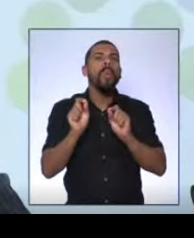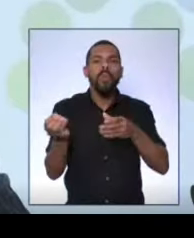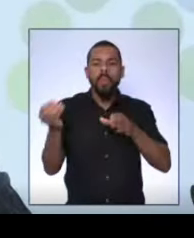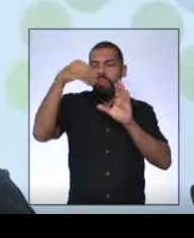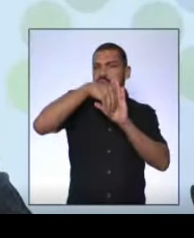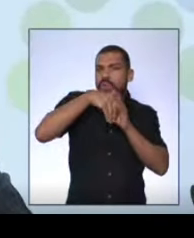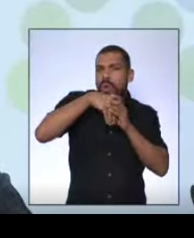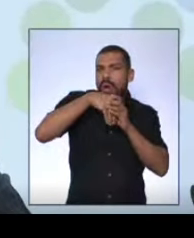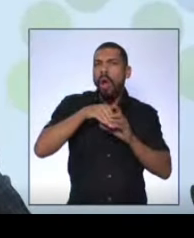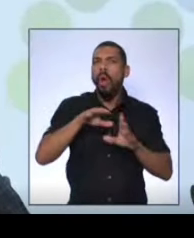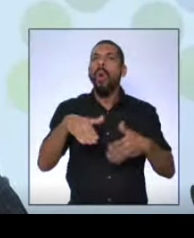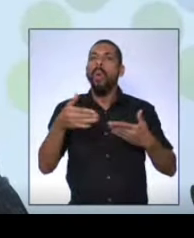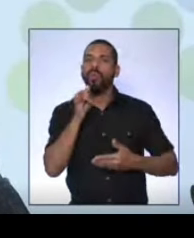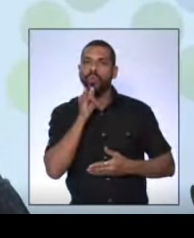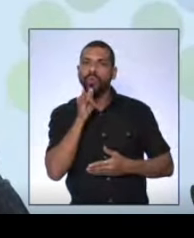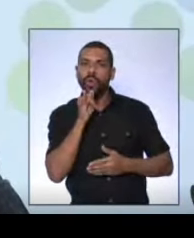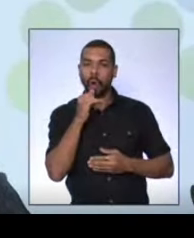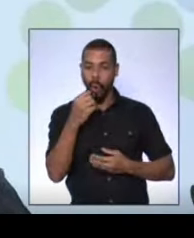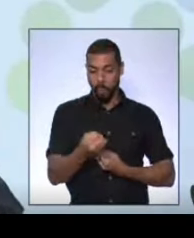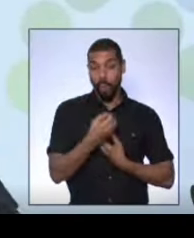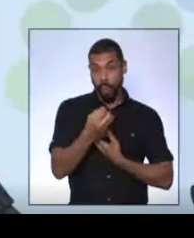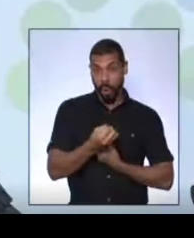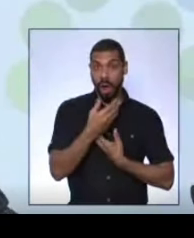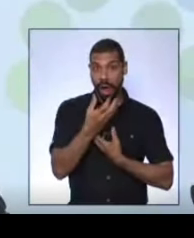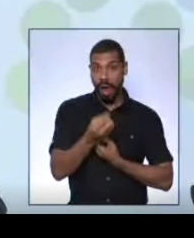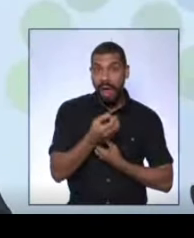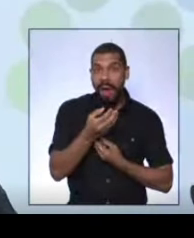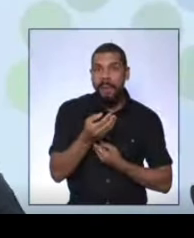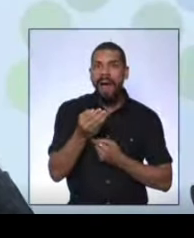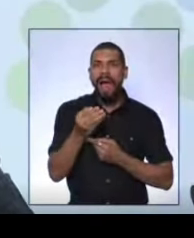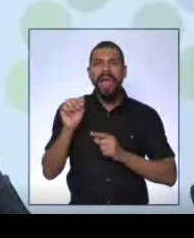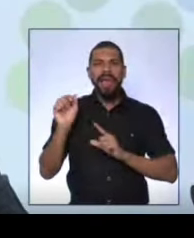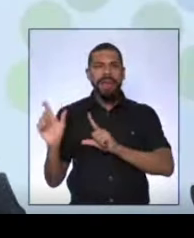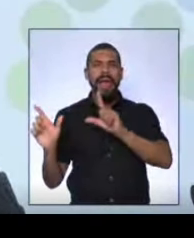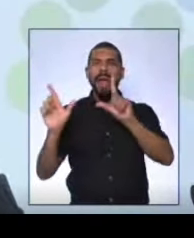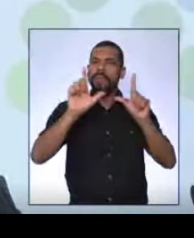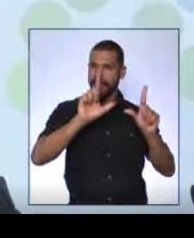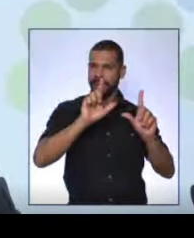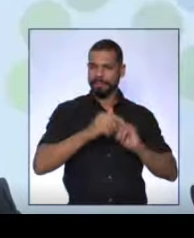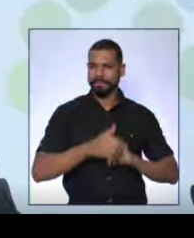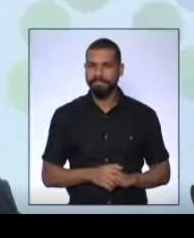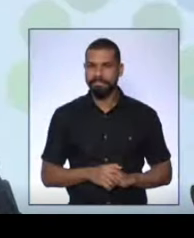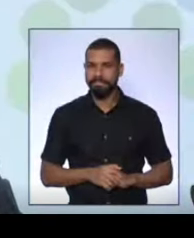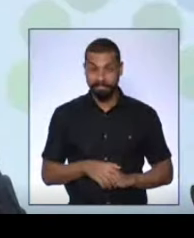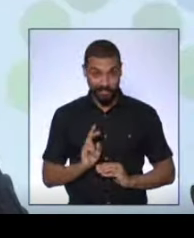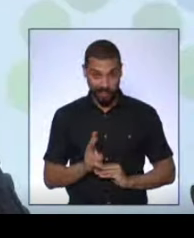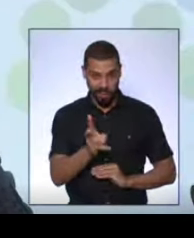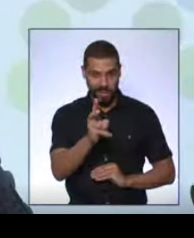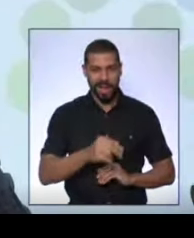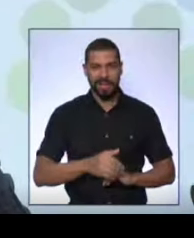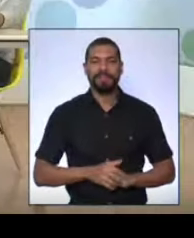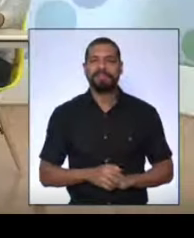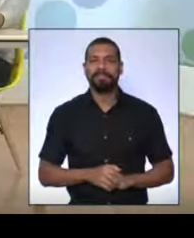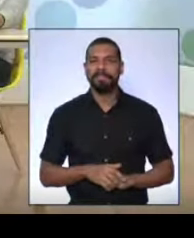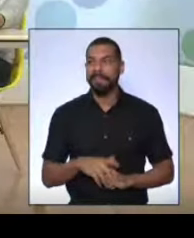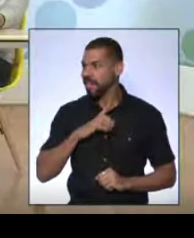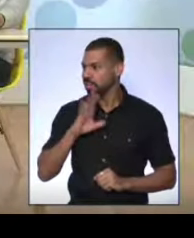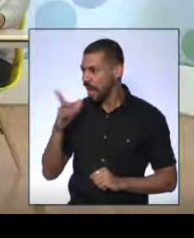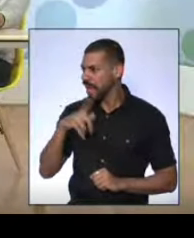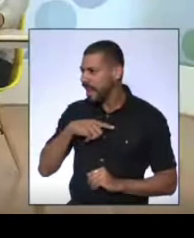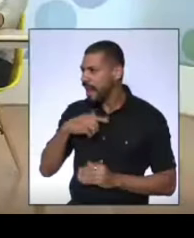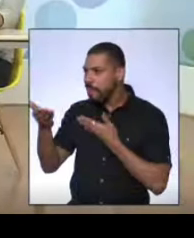intrínseca, conectividade entre o poema e a imagem, né? Então, vamos seguir adiante. Alguma participação? Alguém